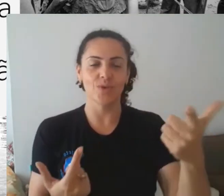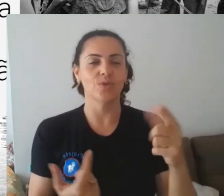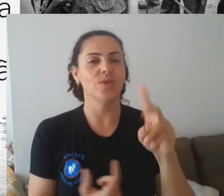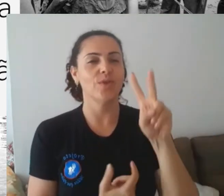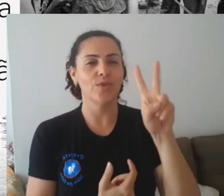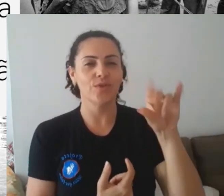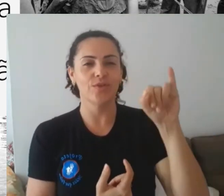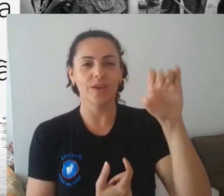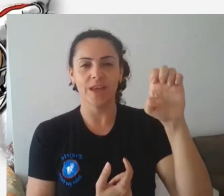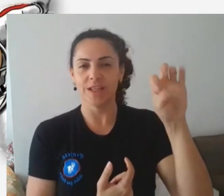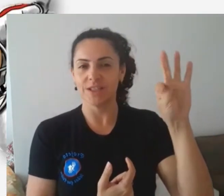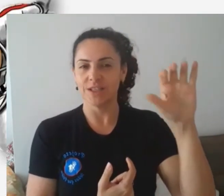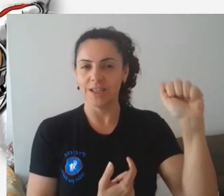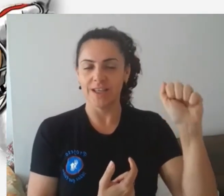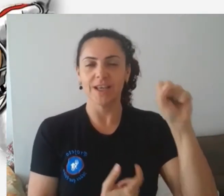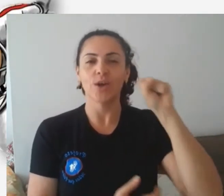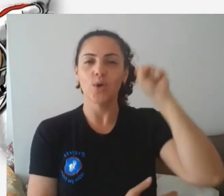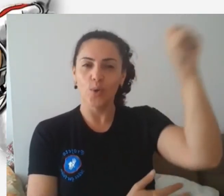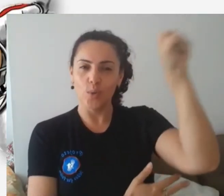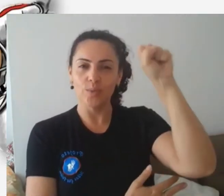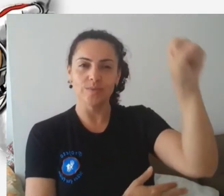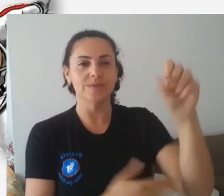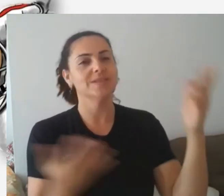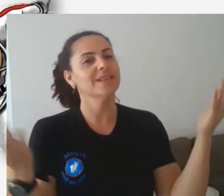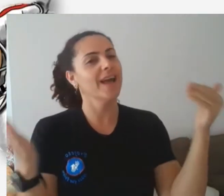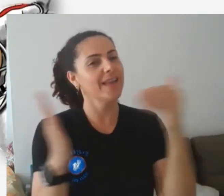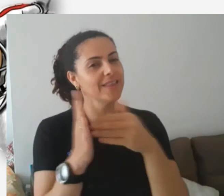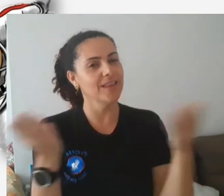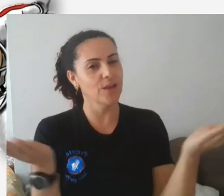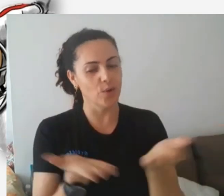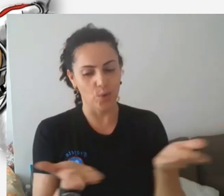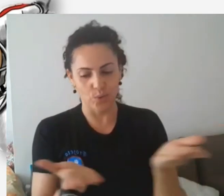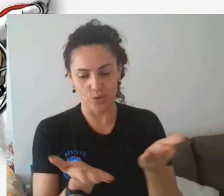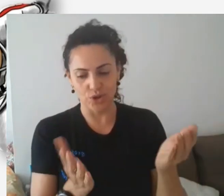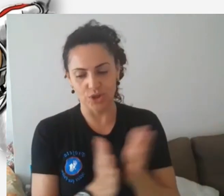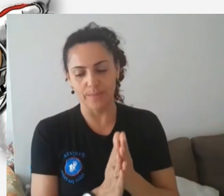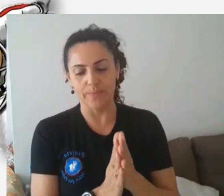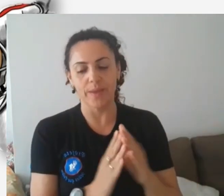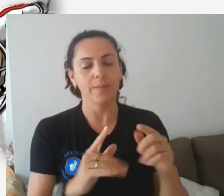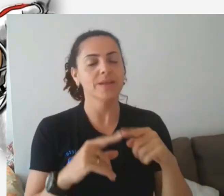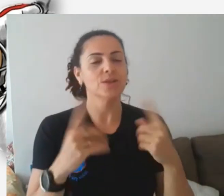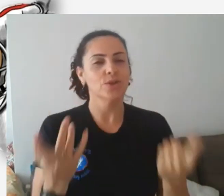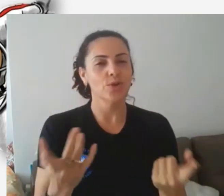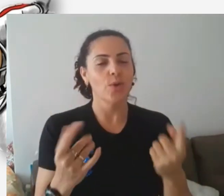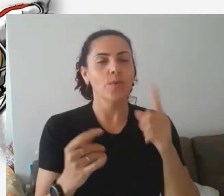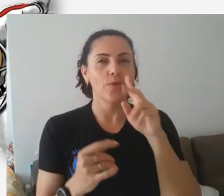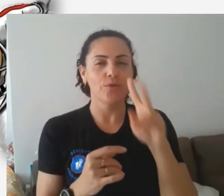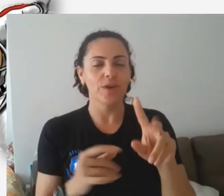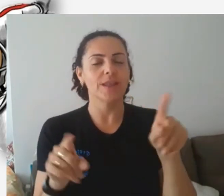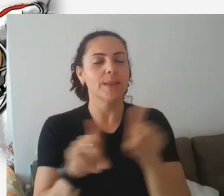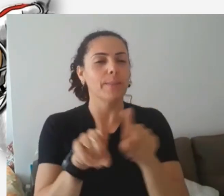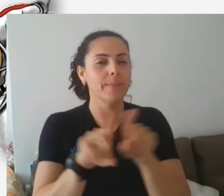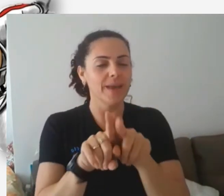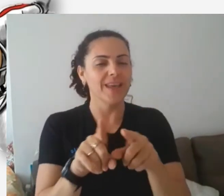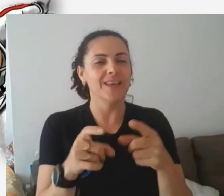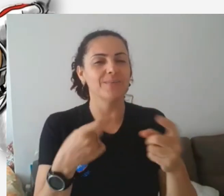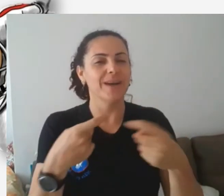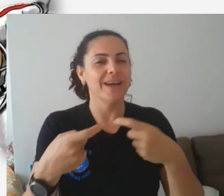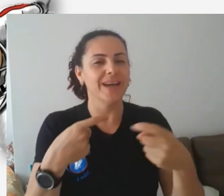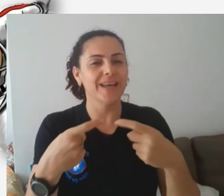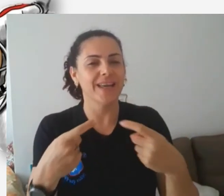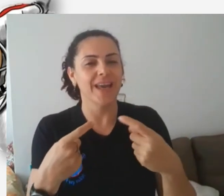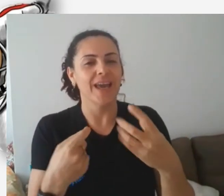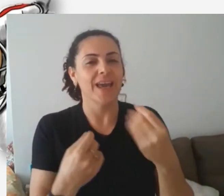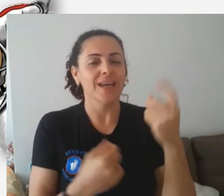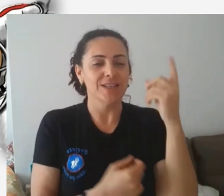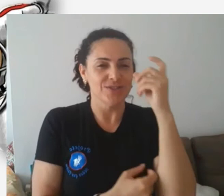considera socialista. E então, quando a gente fala sobre essa guerra ideológica, essa guerra tecnológica, a gente não pode deixar de falar sobre a